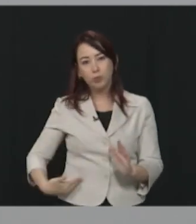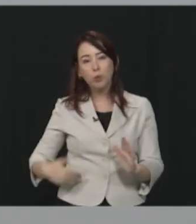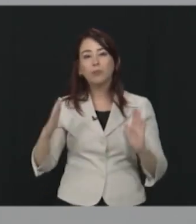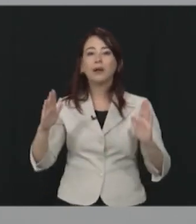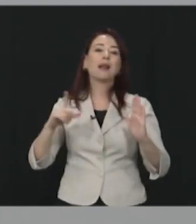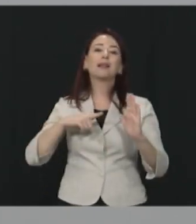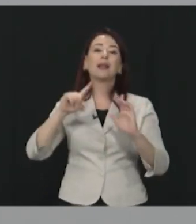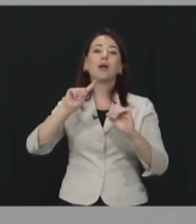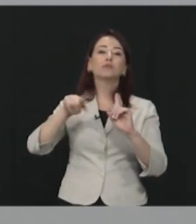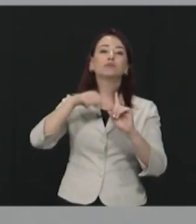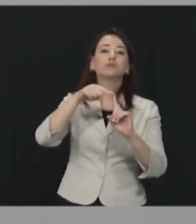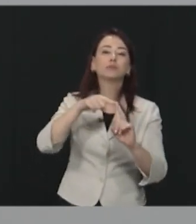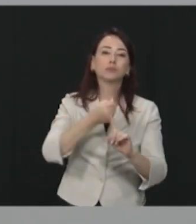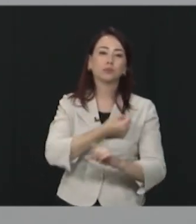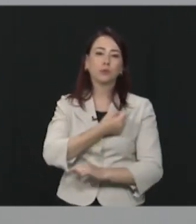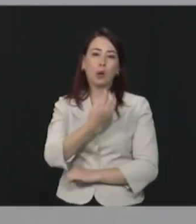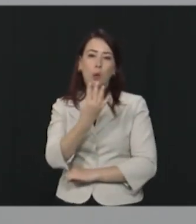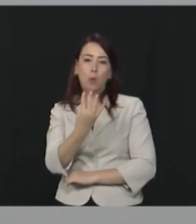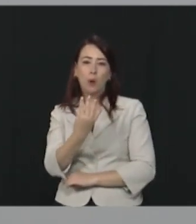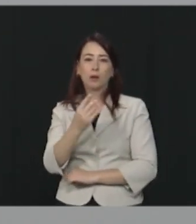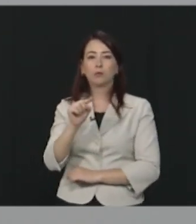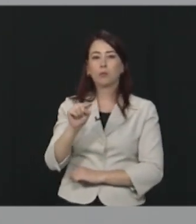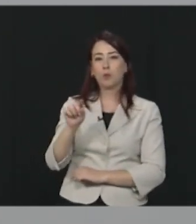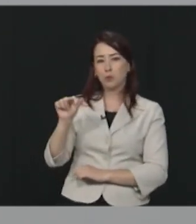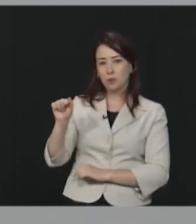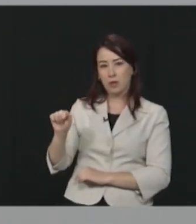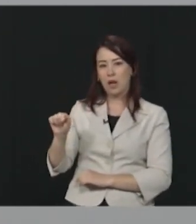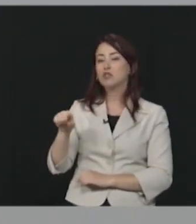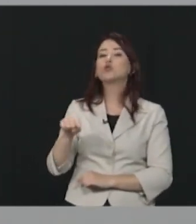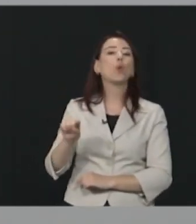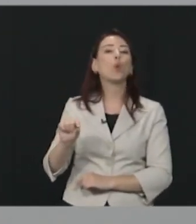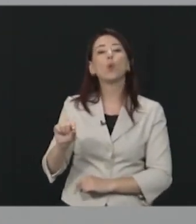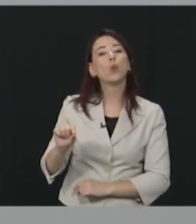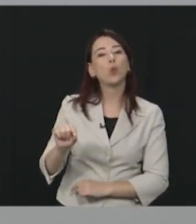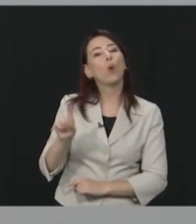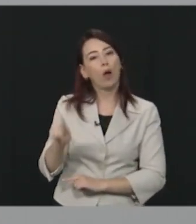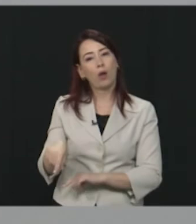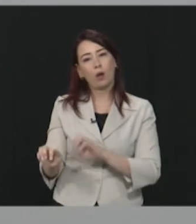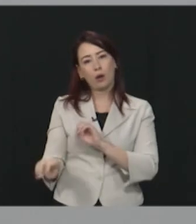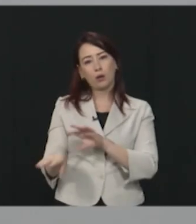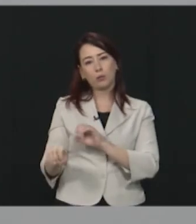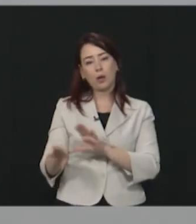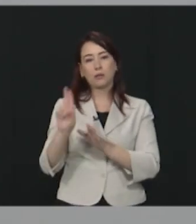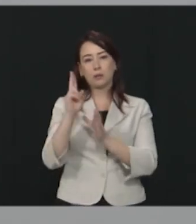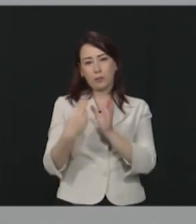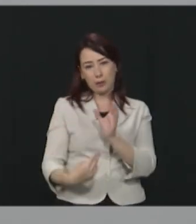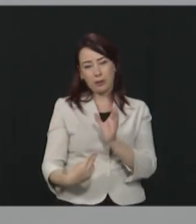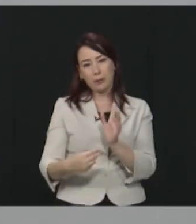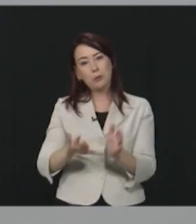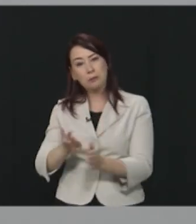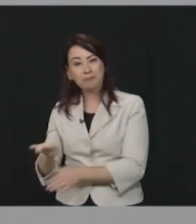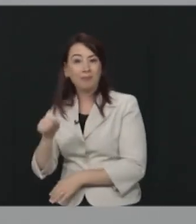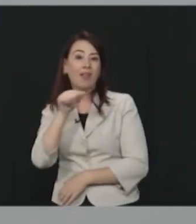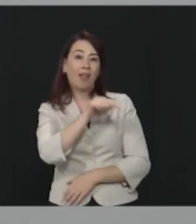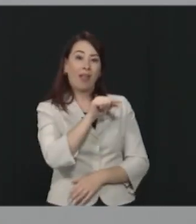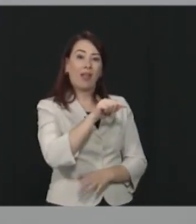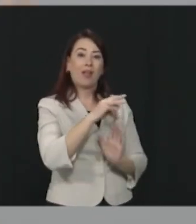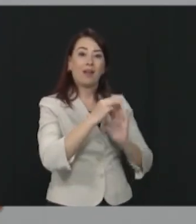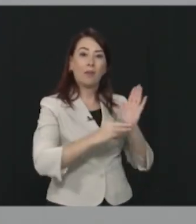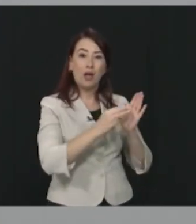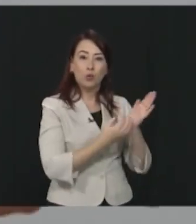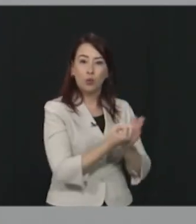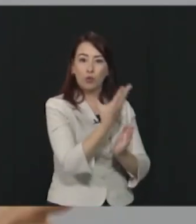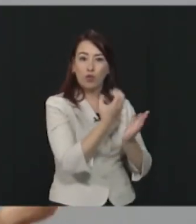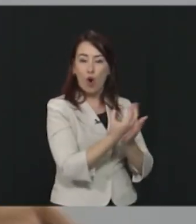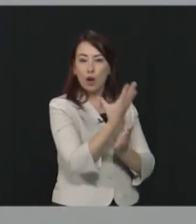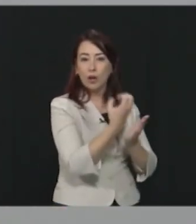meta 4.7, que garante a educação bilíngue para surdos. O método fônico, ele foi, o